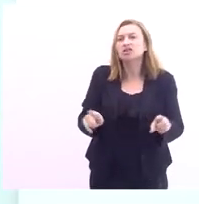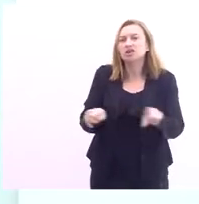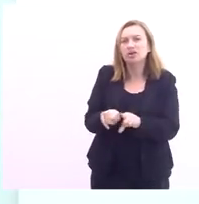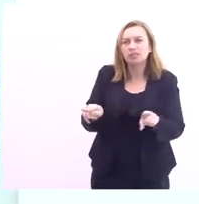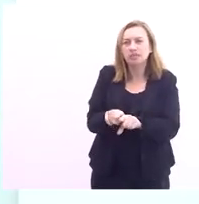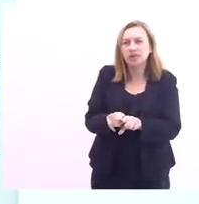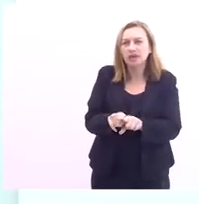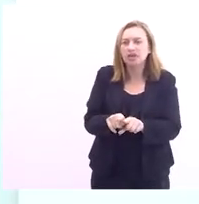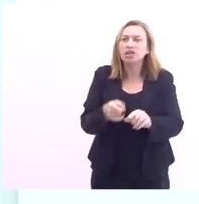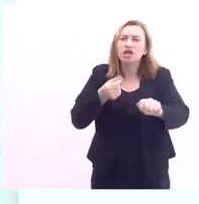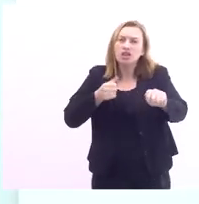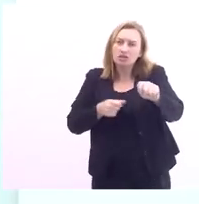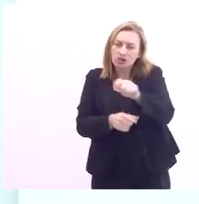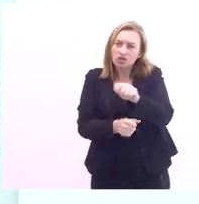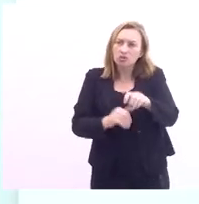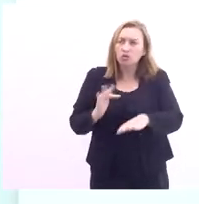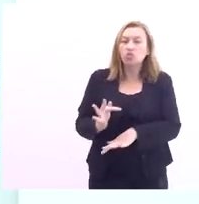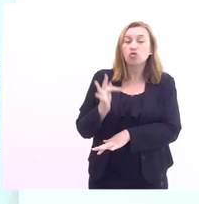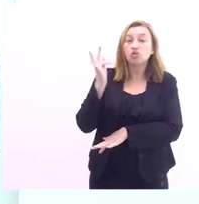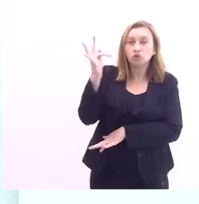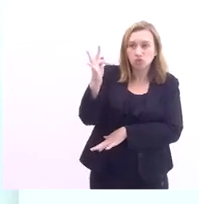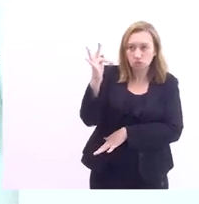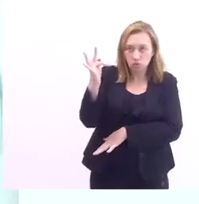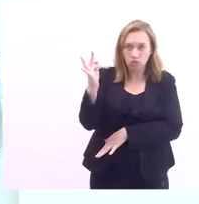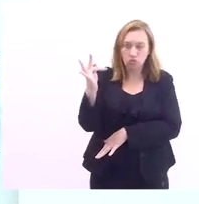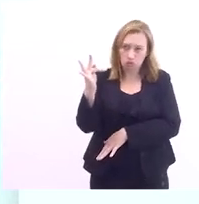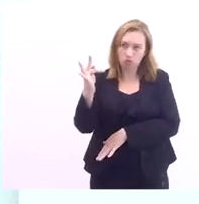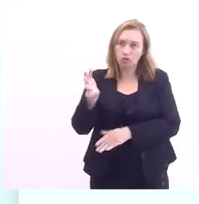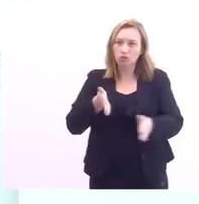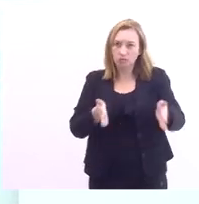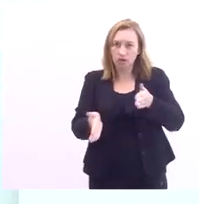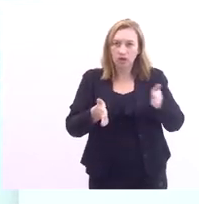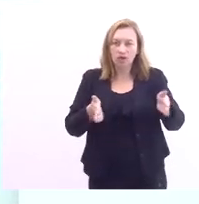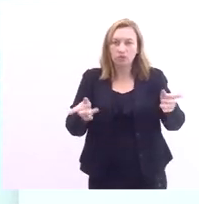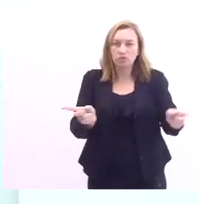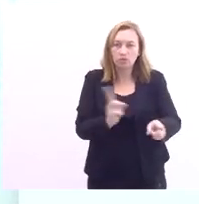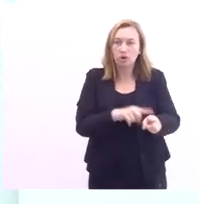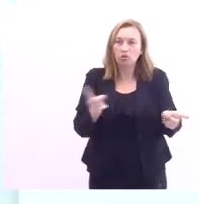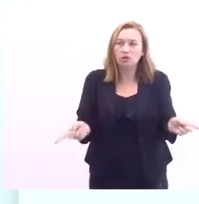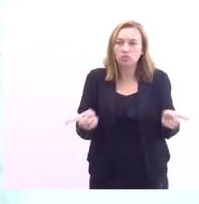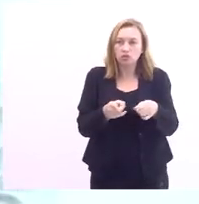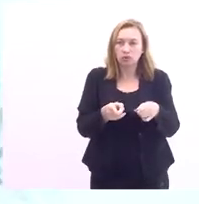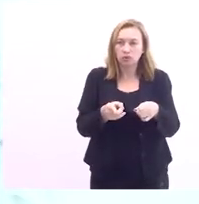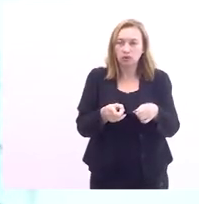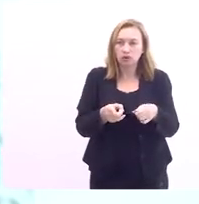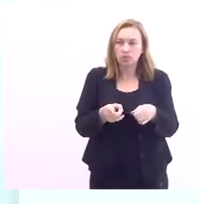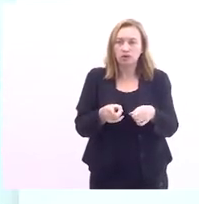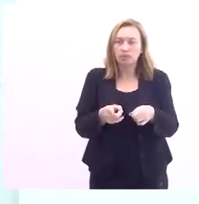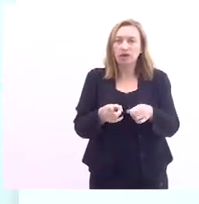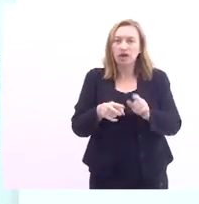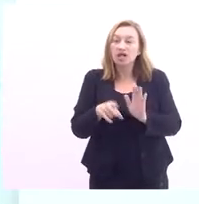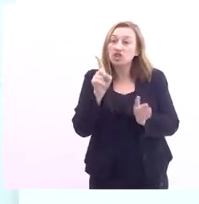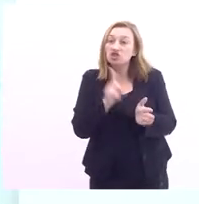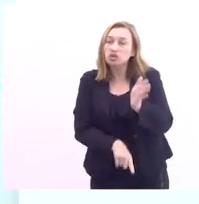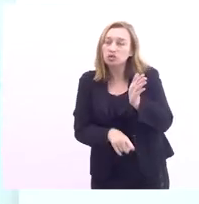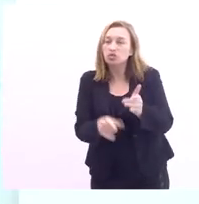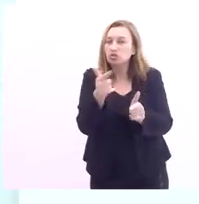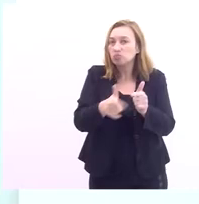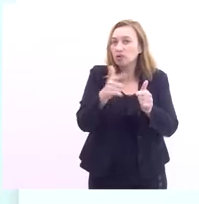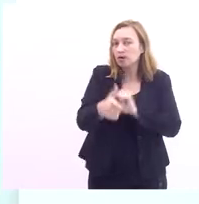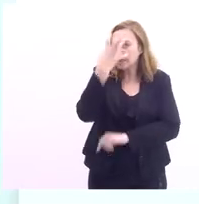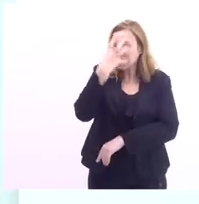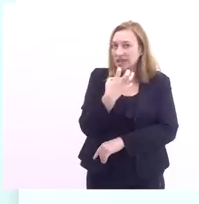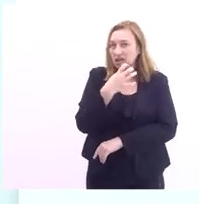estabeleçam investimentos para a futura concessão no curtíssimo prazo para reduzir os gravíssimos problemas, que são pontuais.